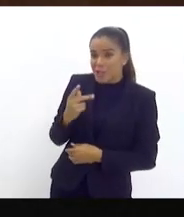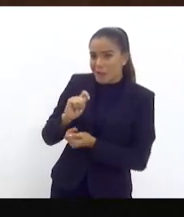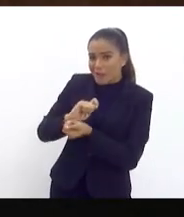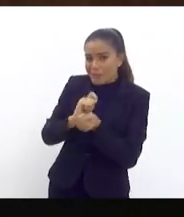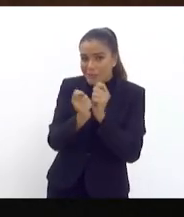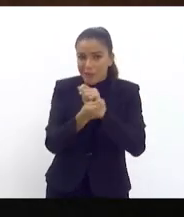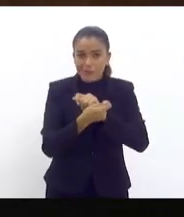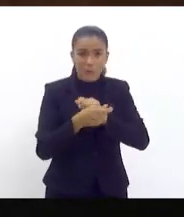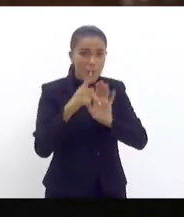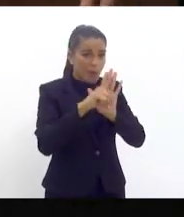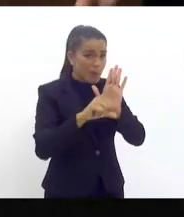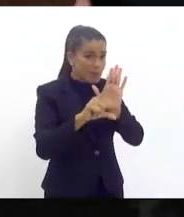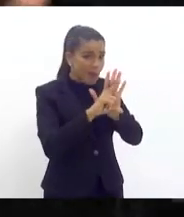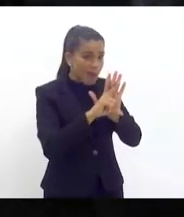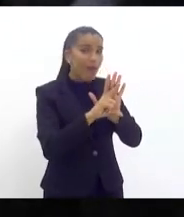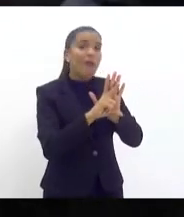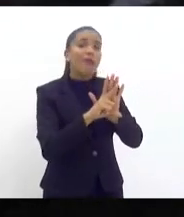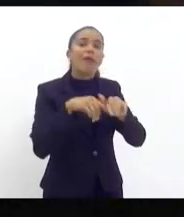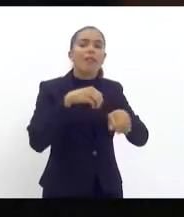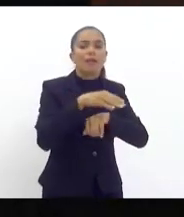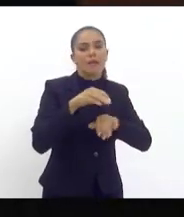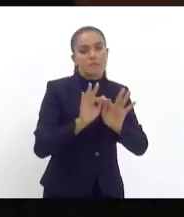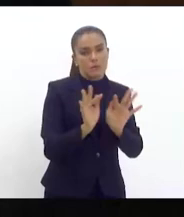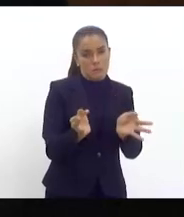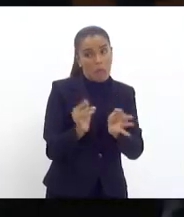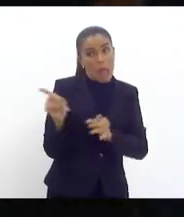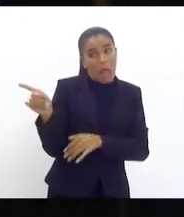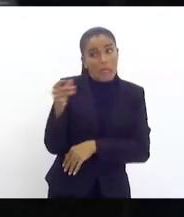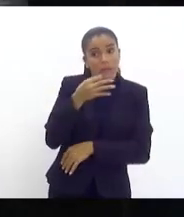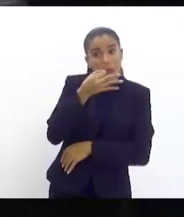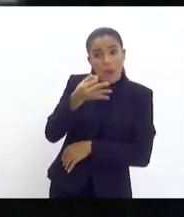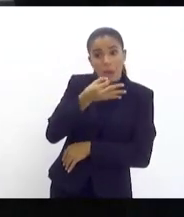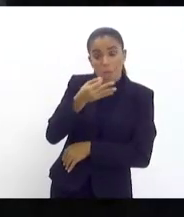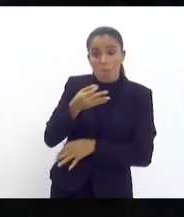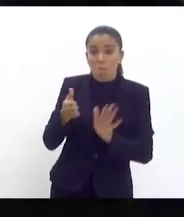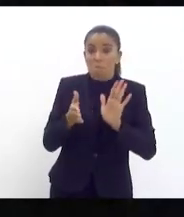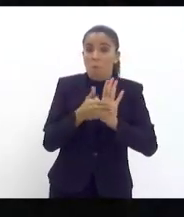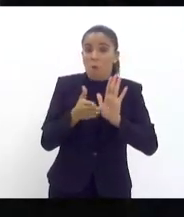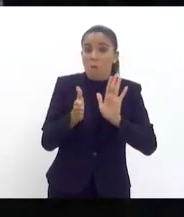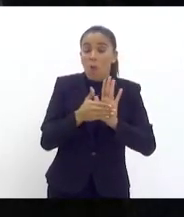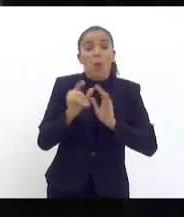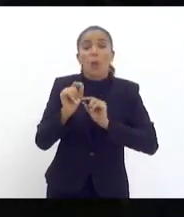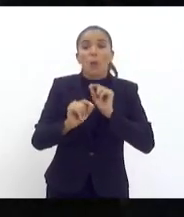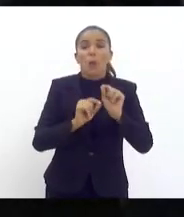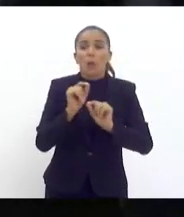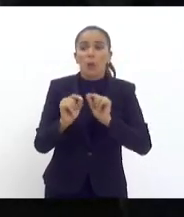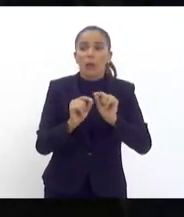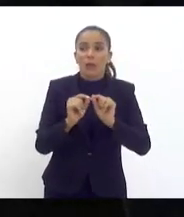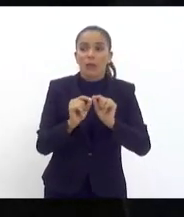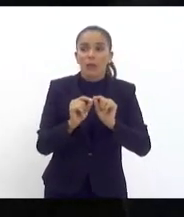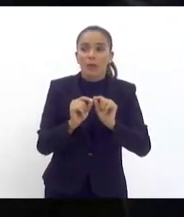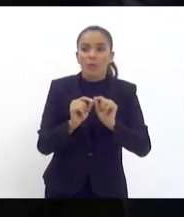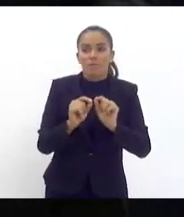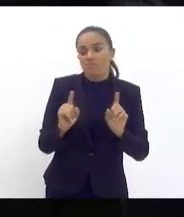transformar o projeto em indicação simples. Ela está propondo a retirada...